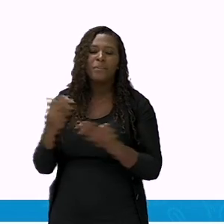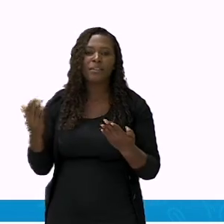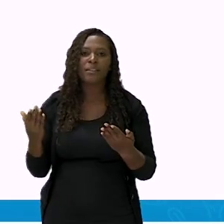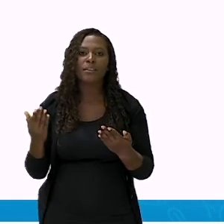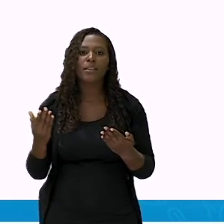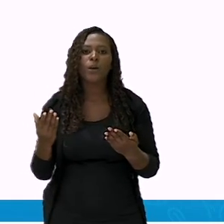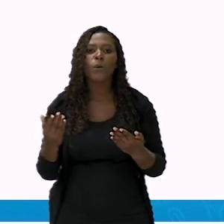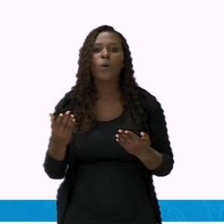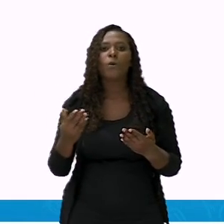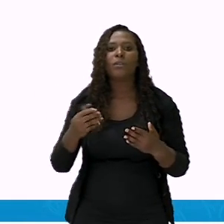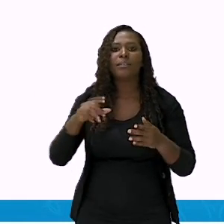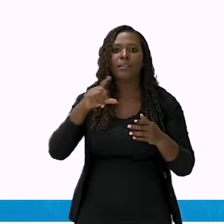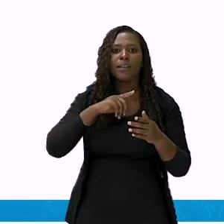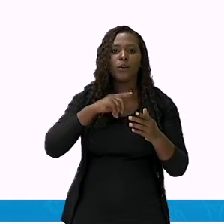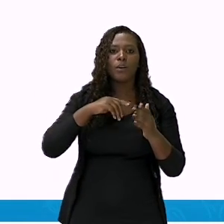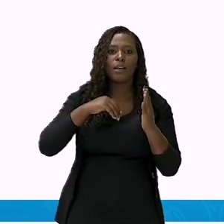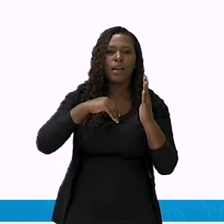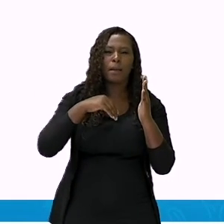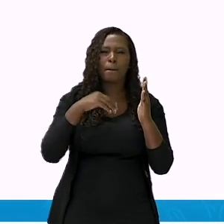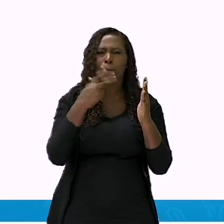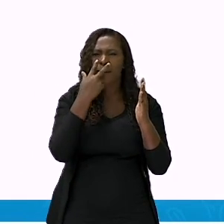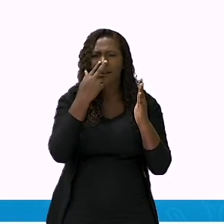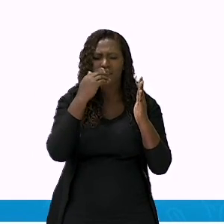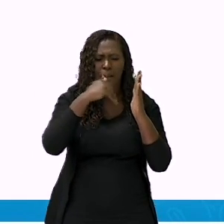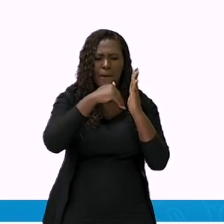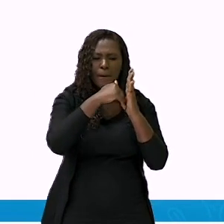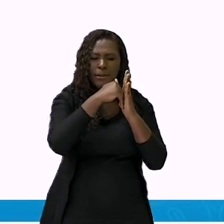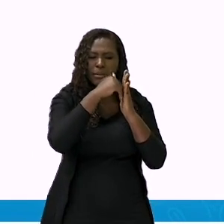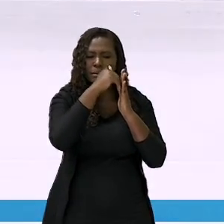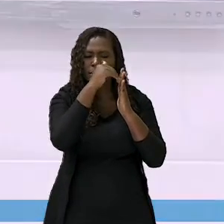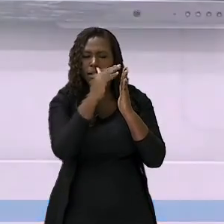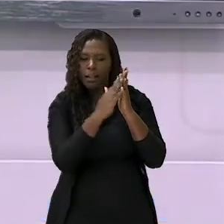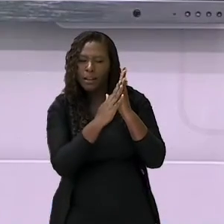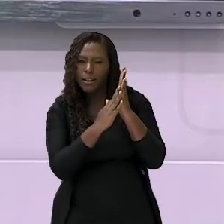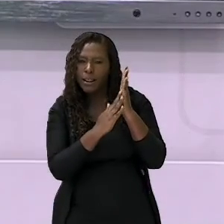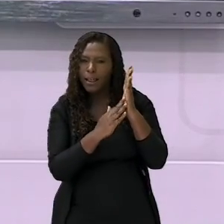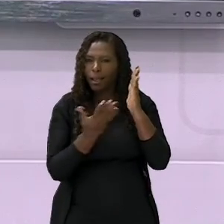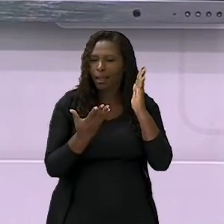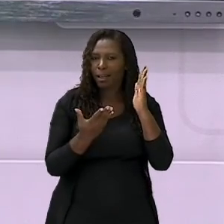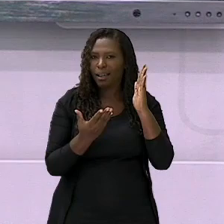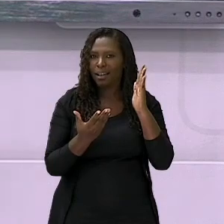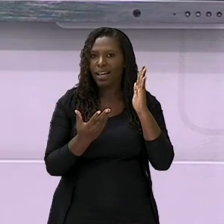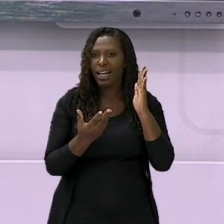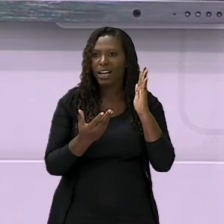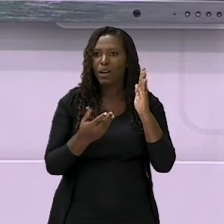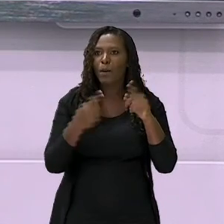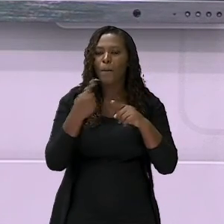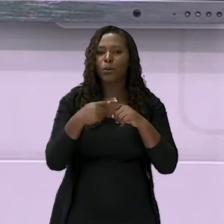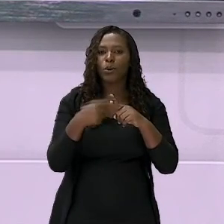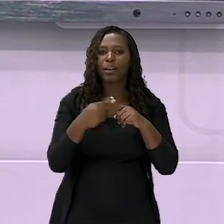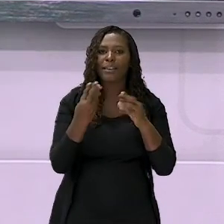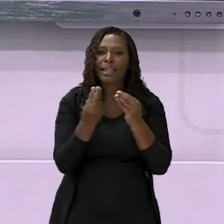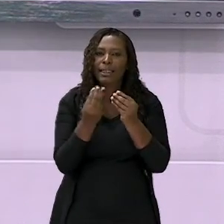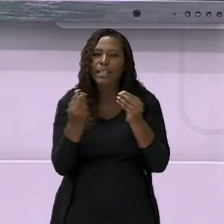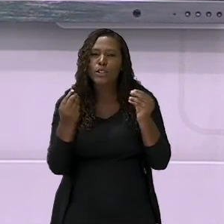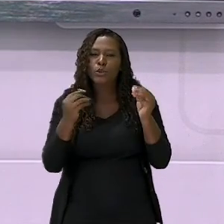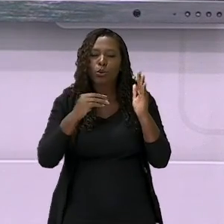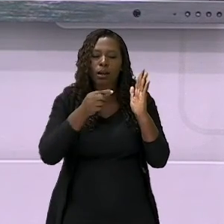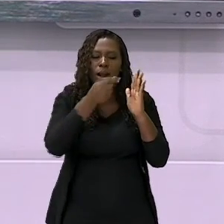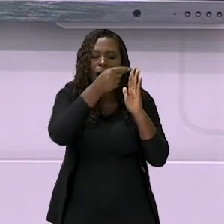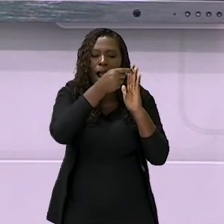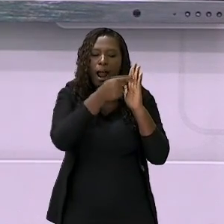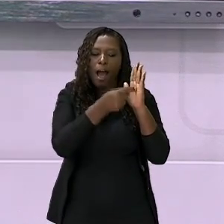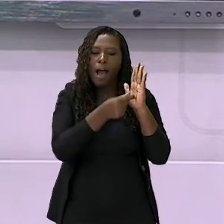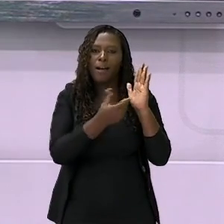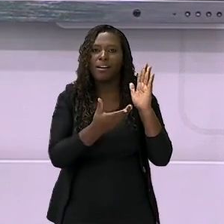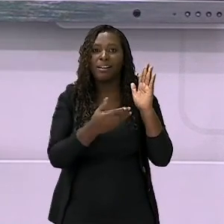mais largas. Então, tudo isso que nós estamos vendo hoje, nessa aula de hoje, é a chamada